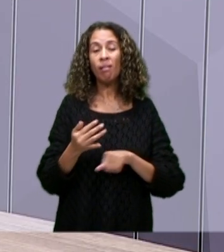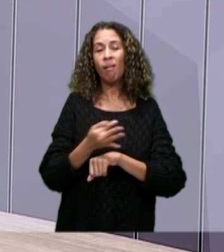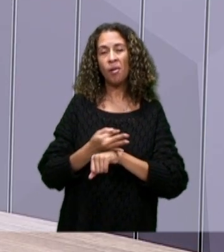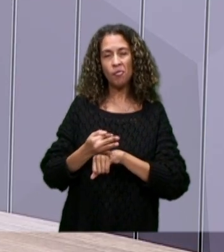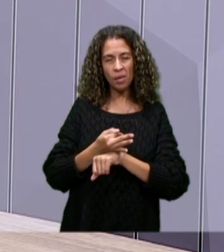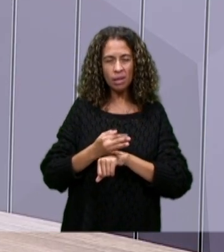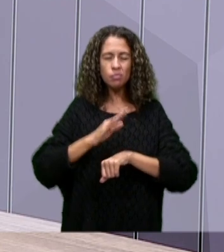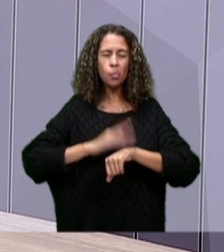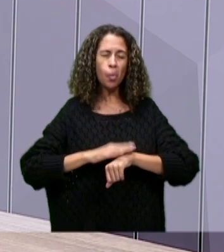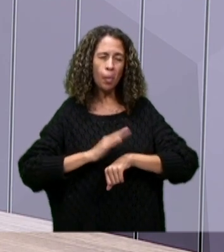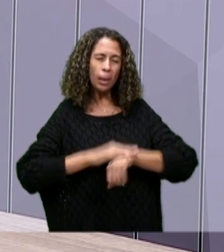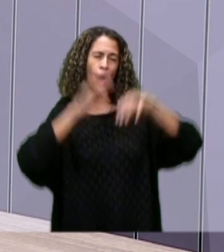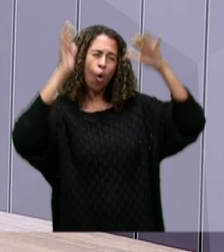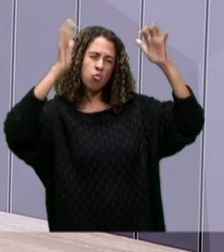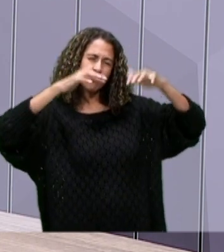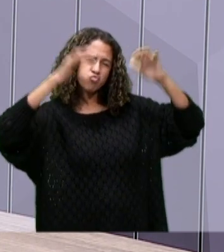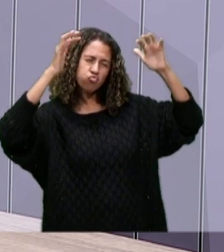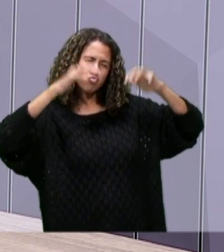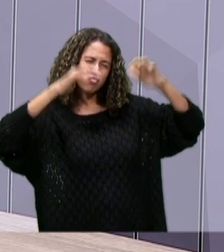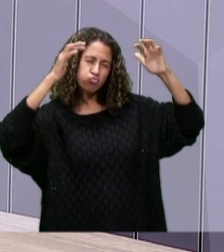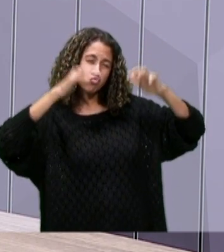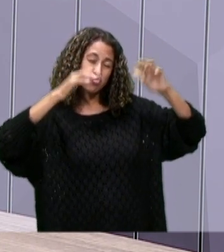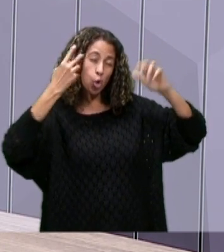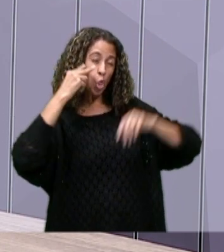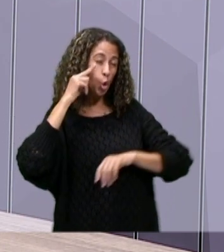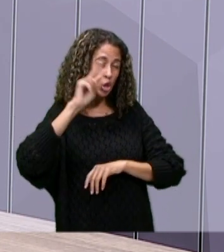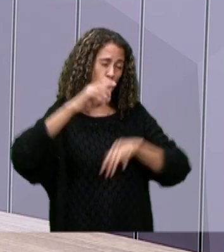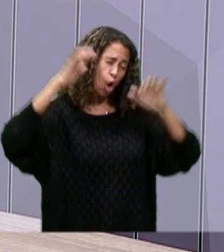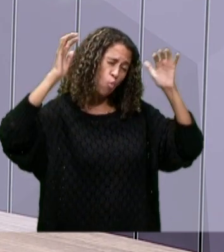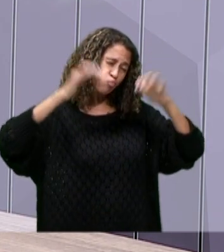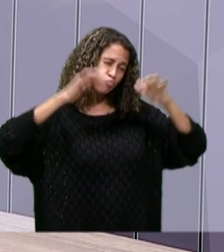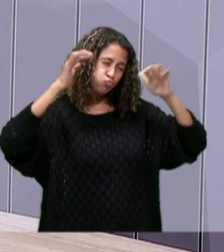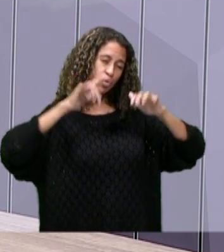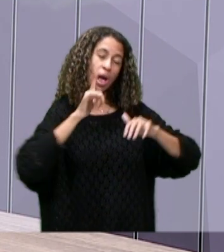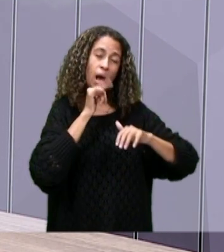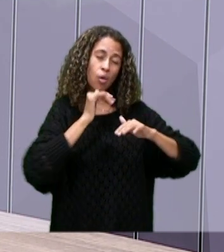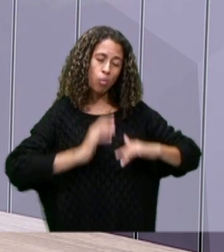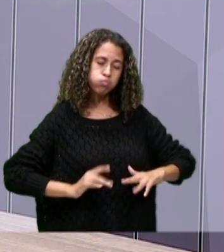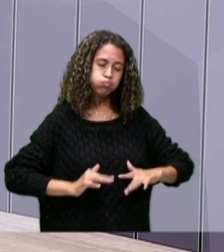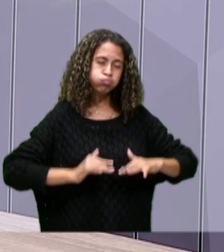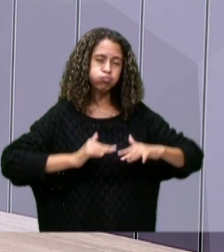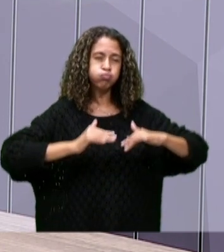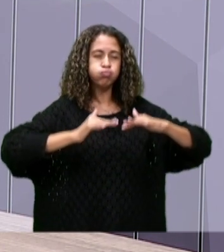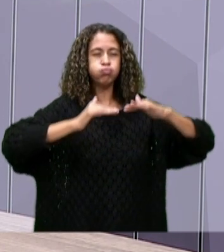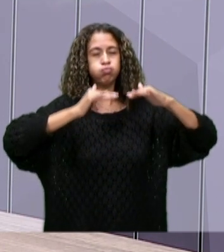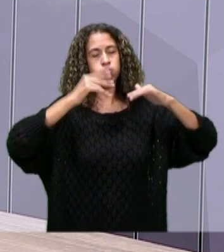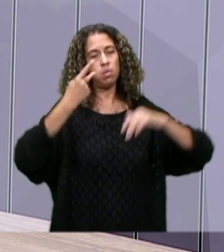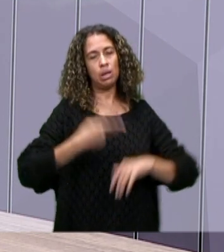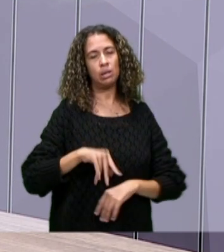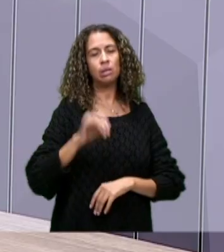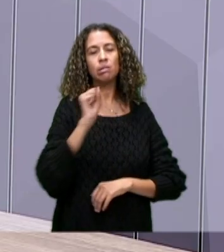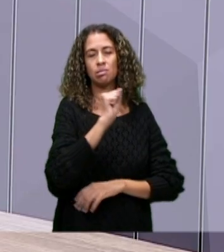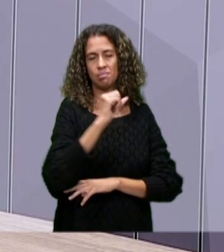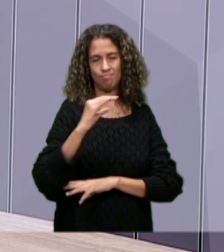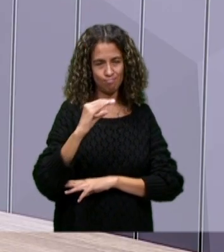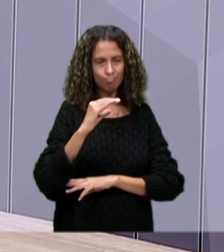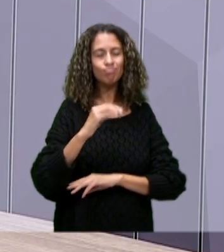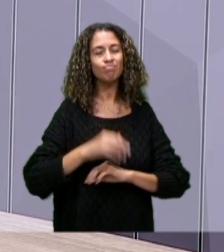uma chuvarada, que caía há 2 dias, alagava metade da cidade em Santa